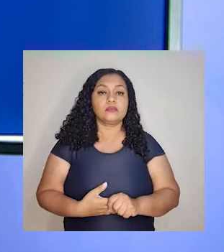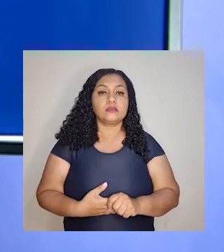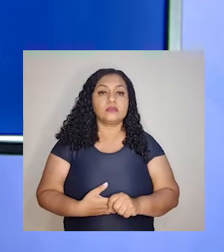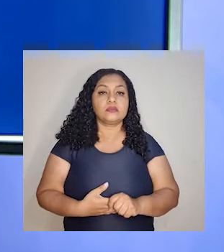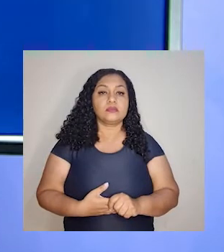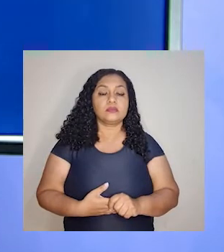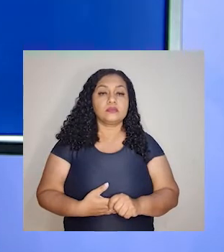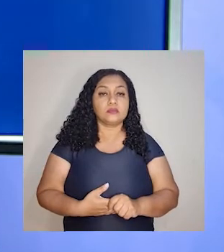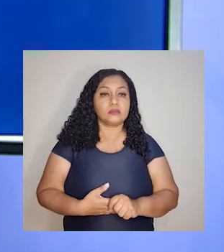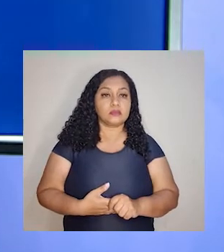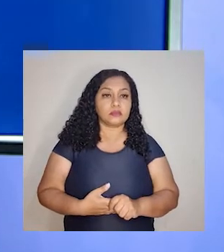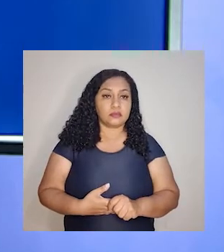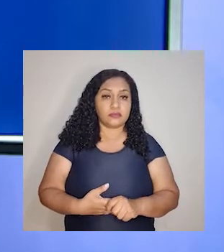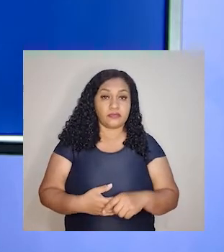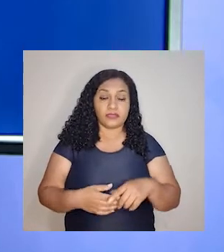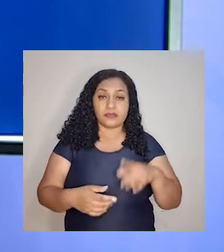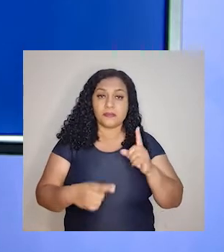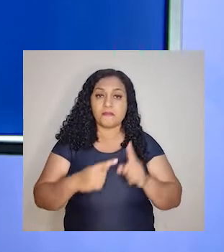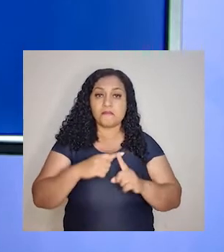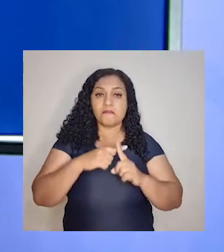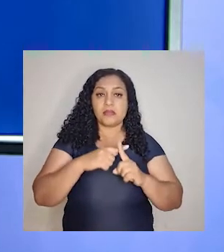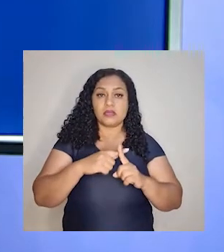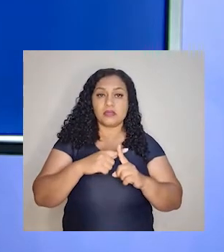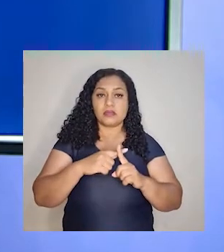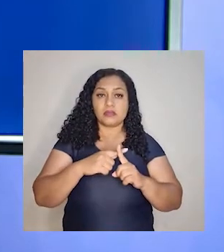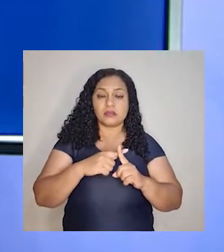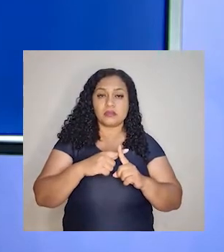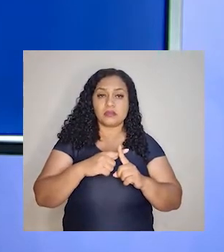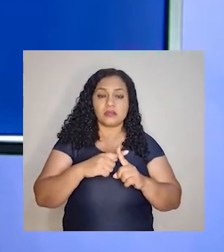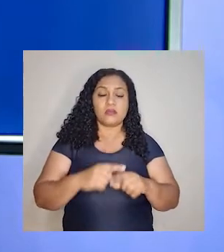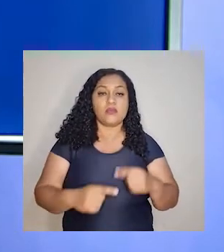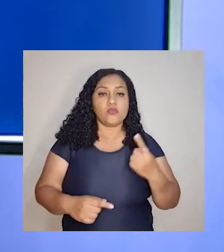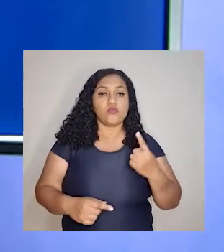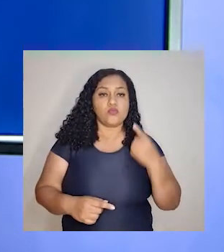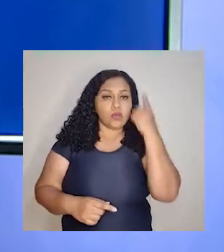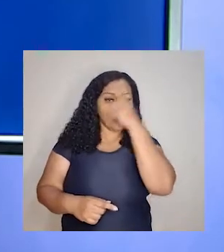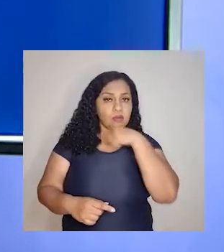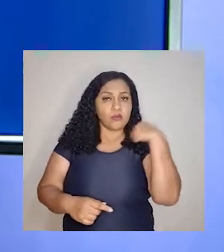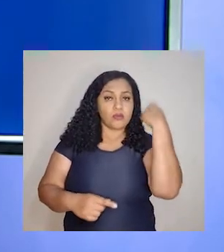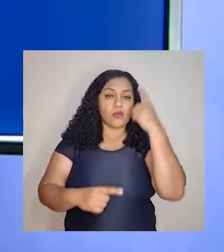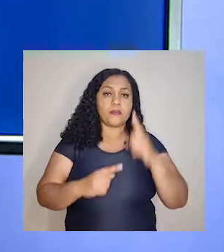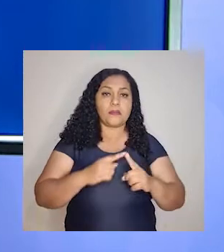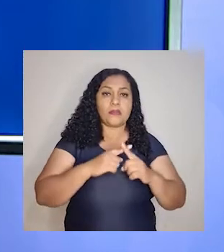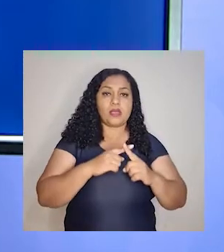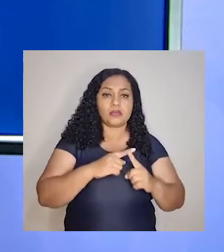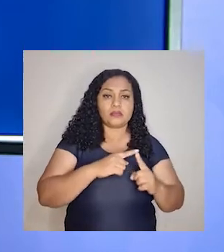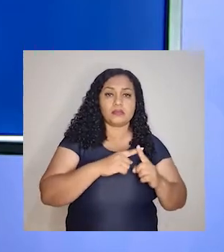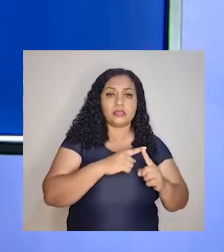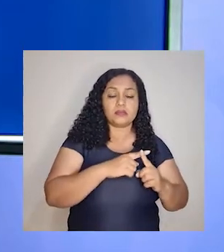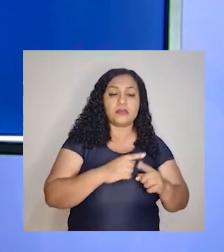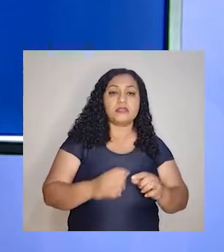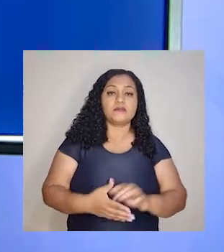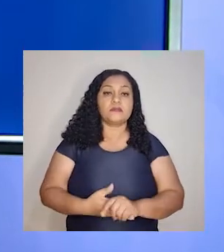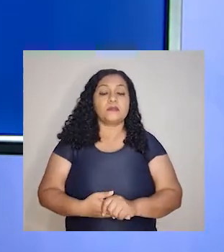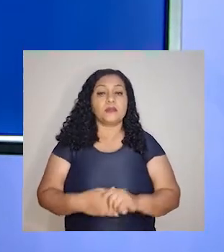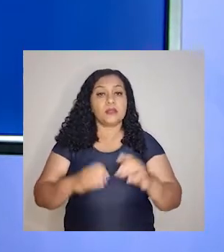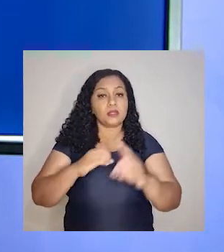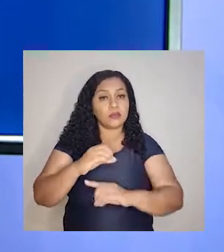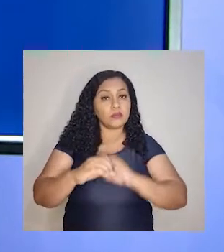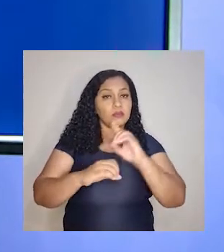só 12 horas para Leste a gente vai aumentar uma em uma